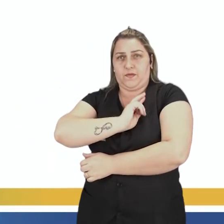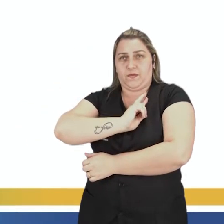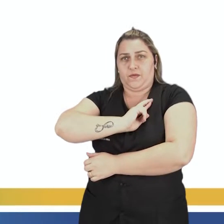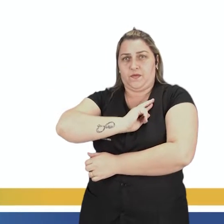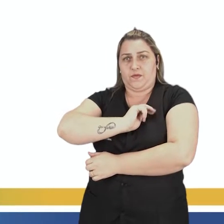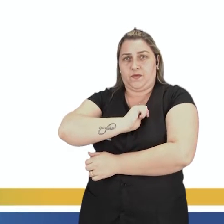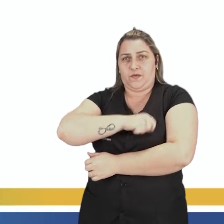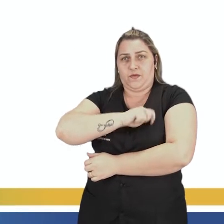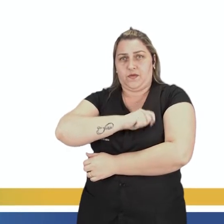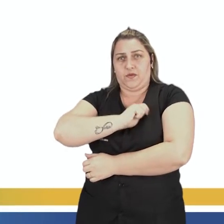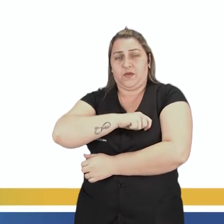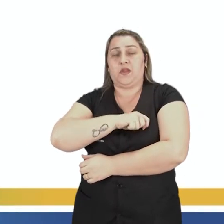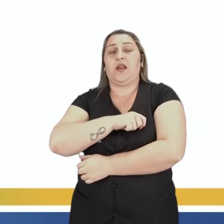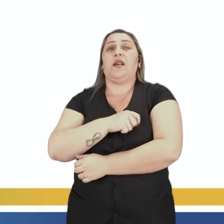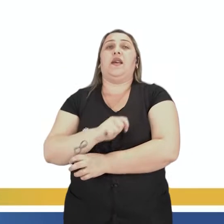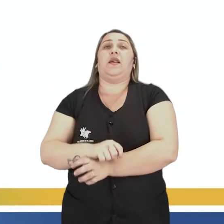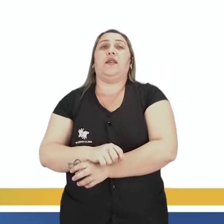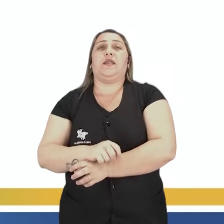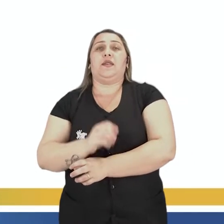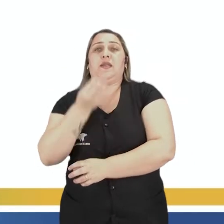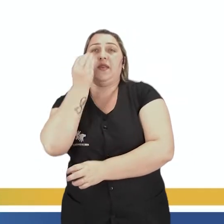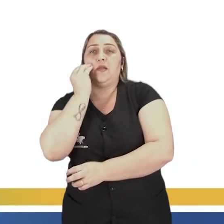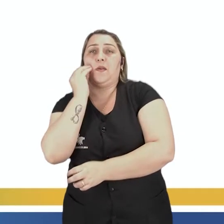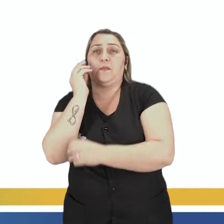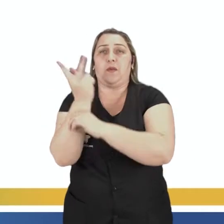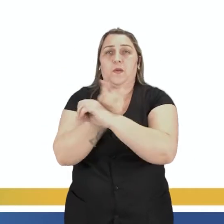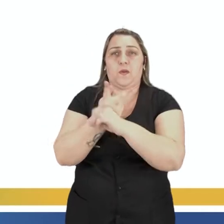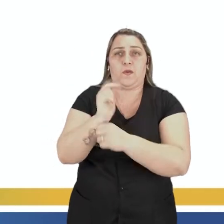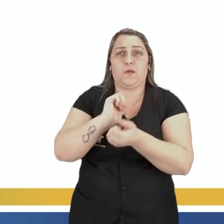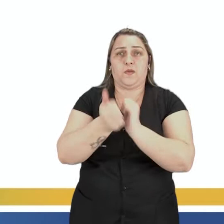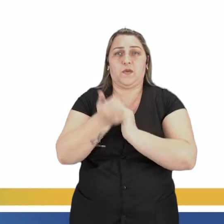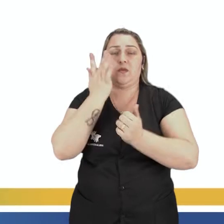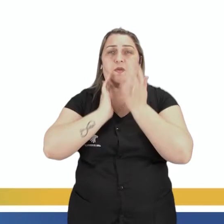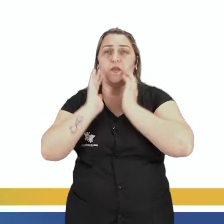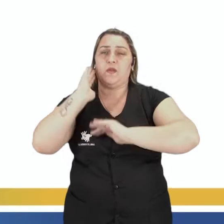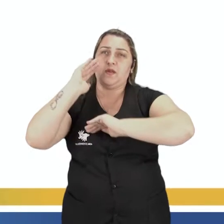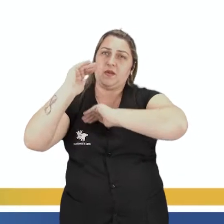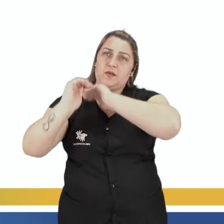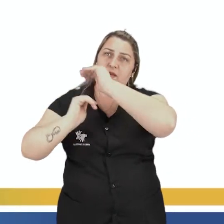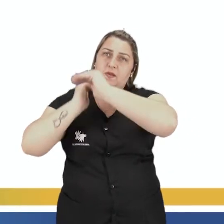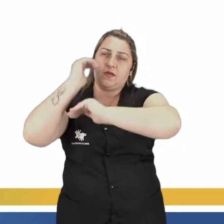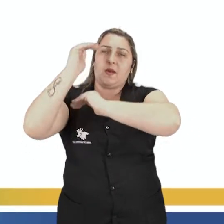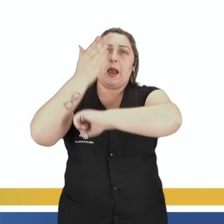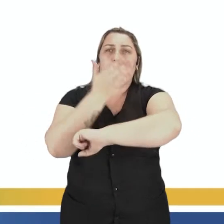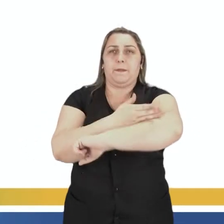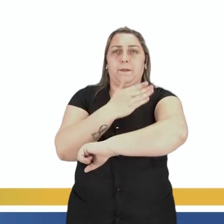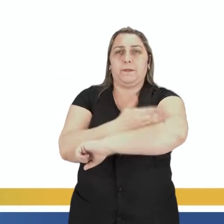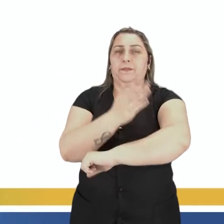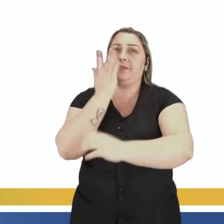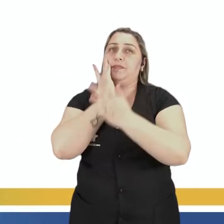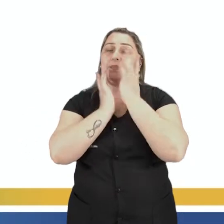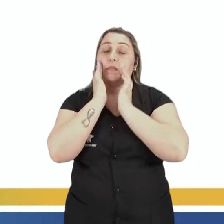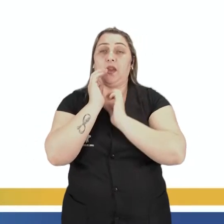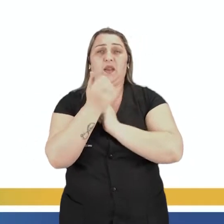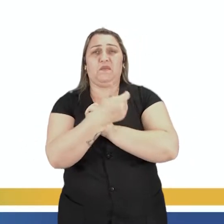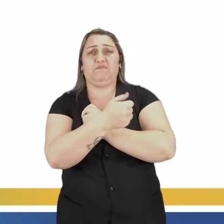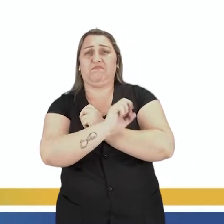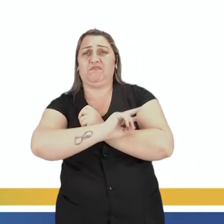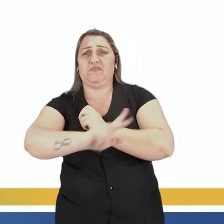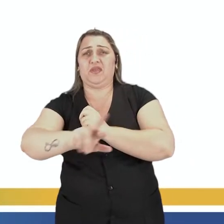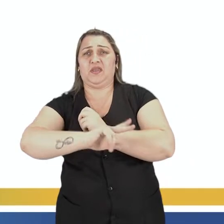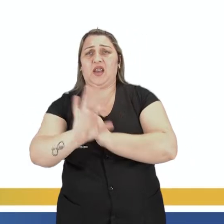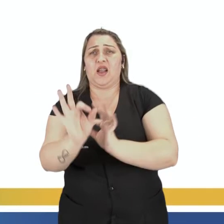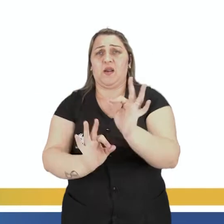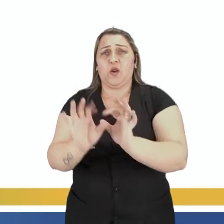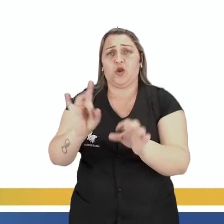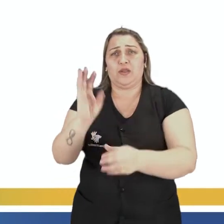possíveis experiências. Procura-se com os jogos teatrais desenvolver uma forma de prática teatral que não seja elaborada apenas